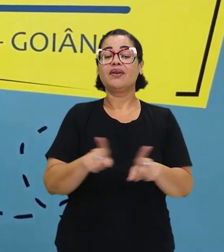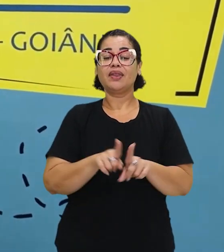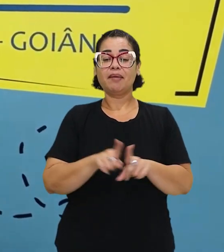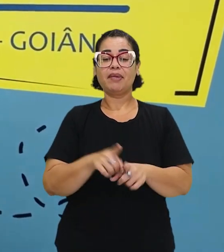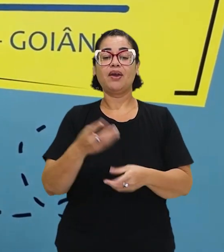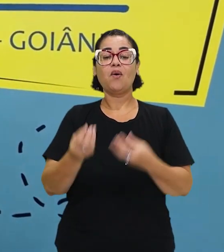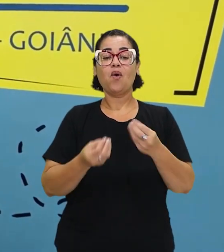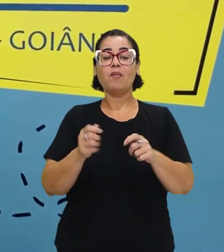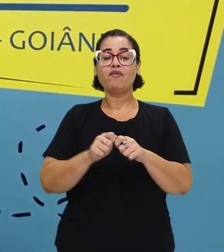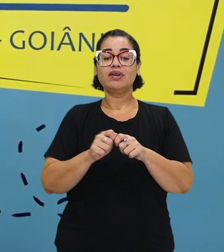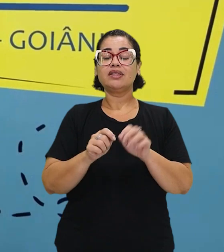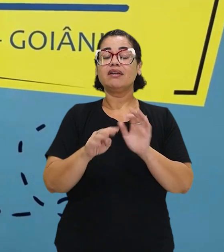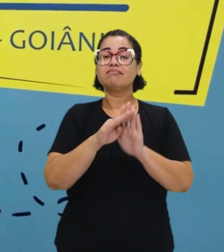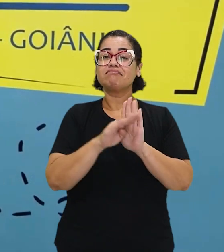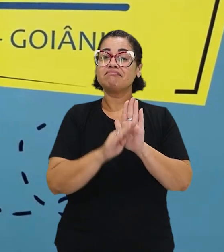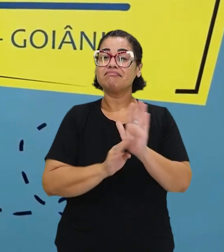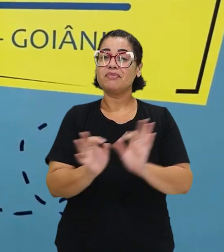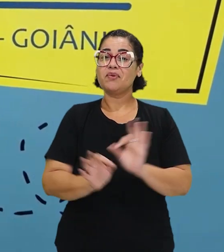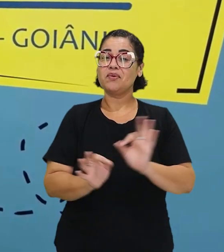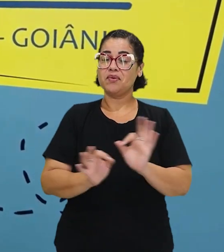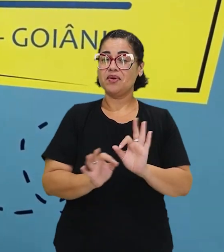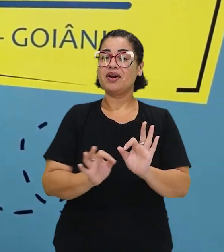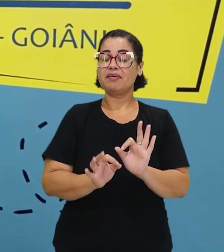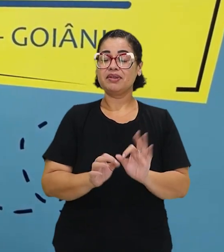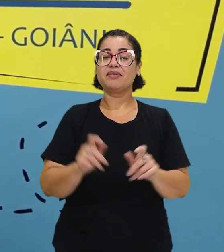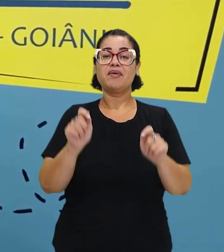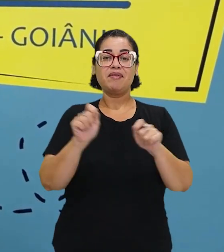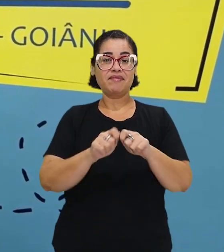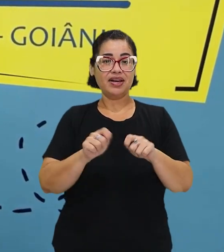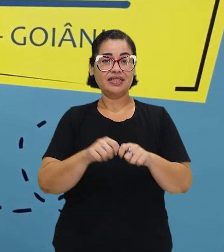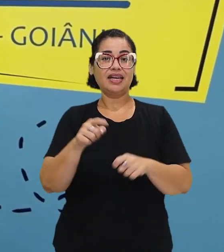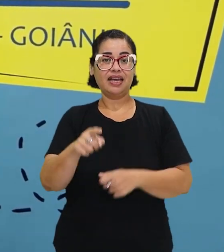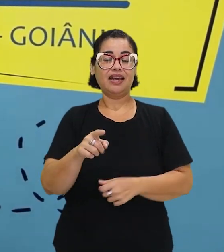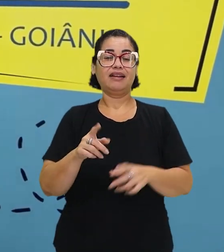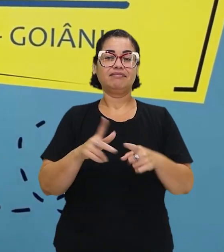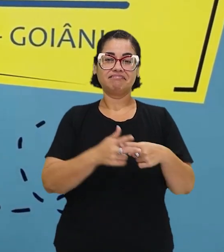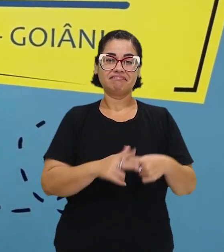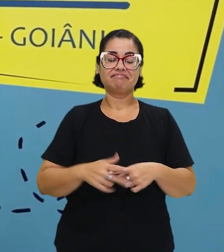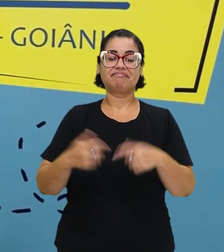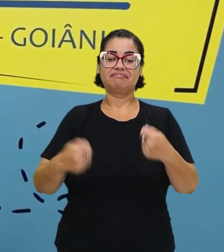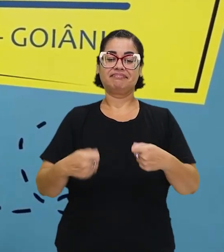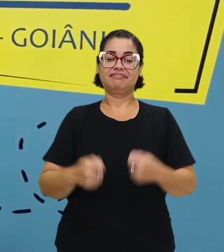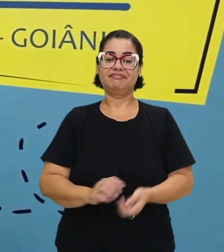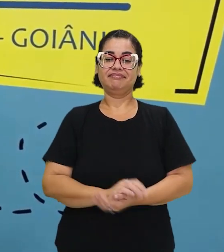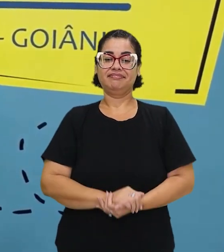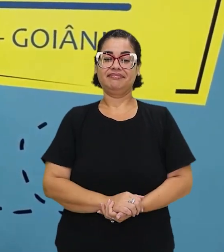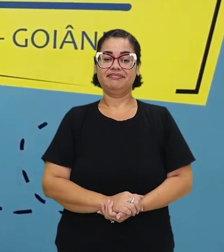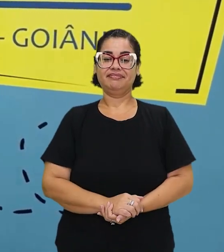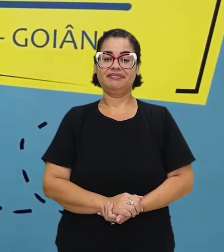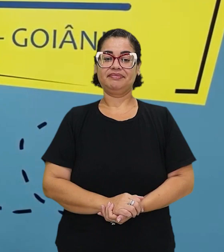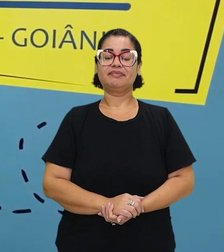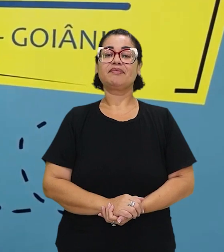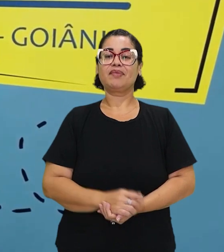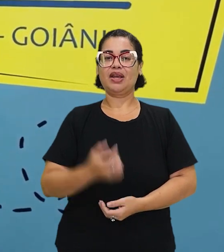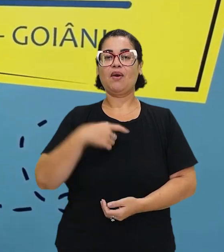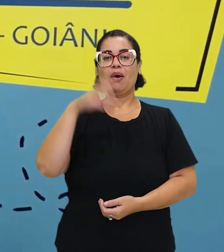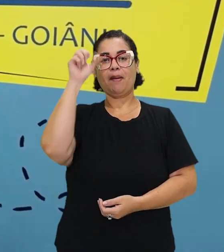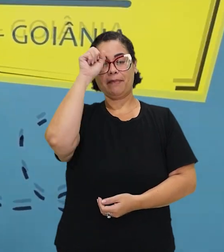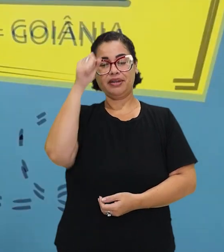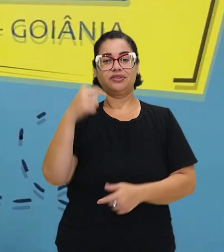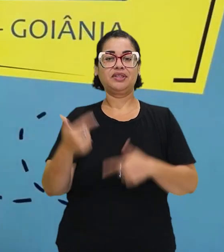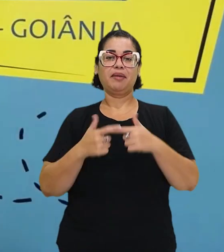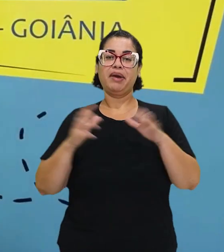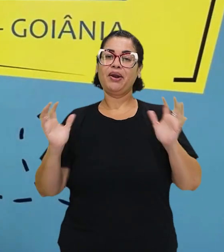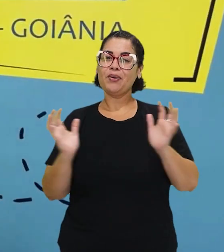como programá-lo para fazer as adequadas missões. É, também aprendi a trabalhar em